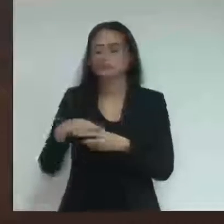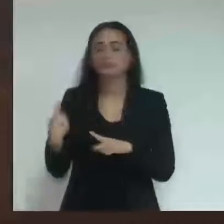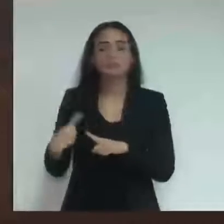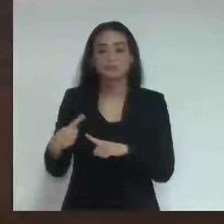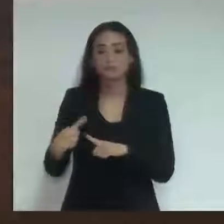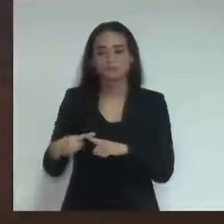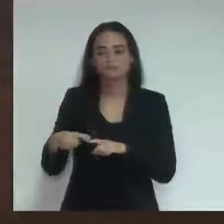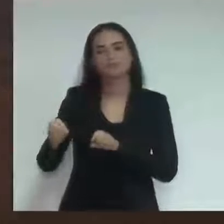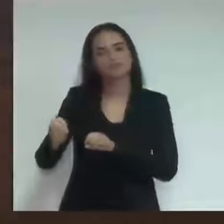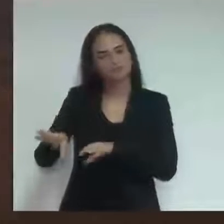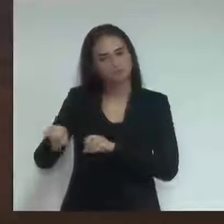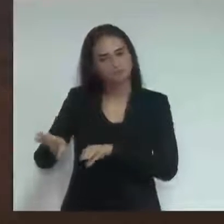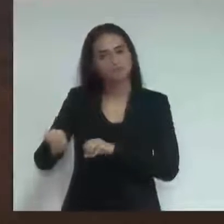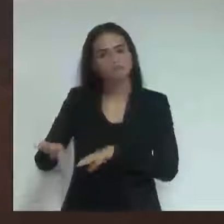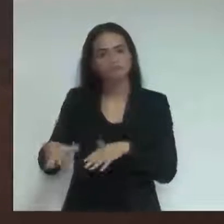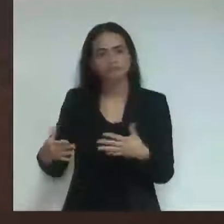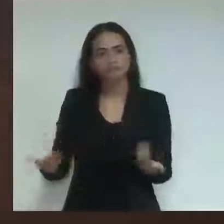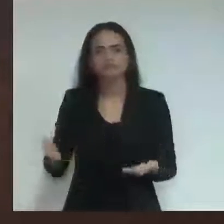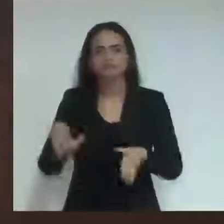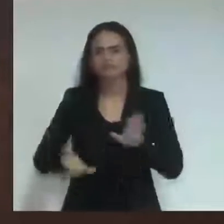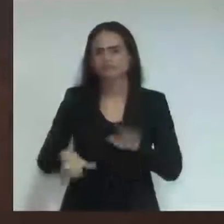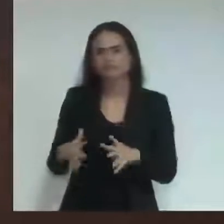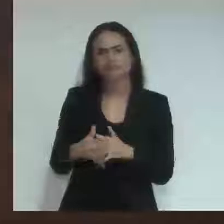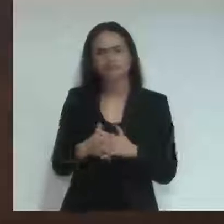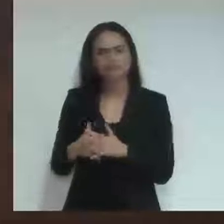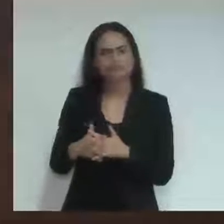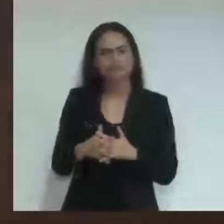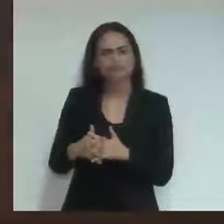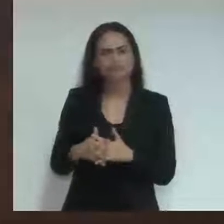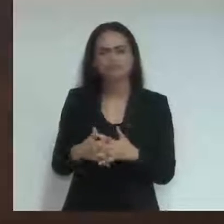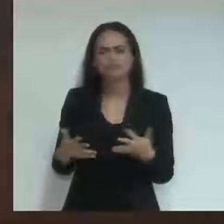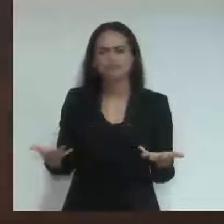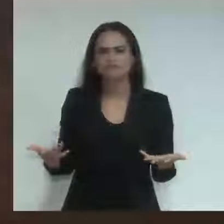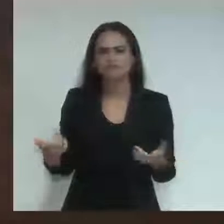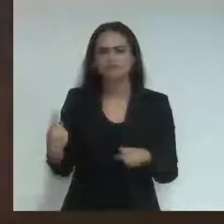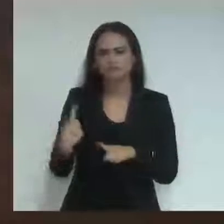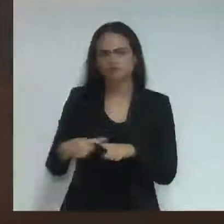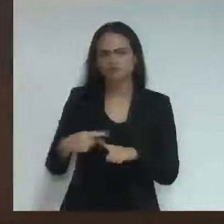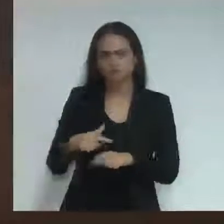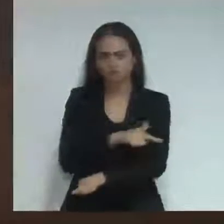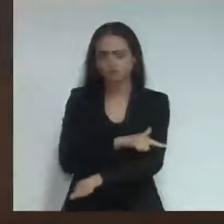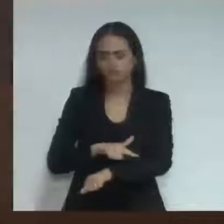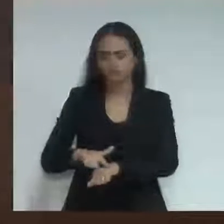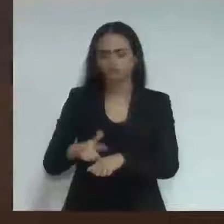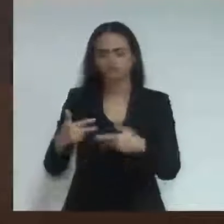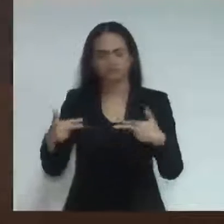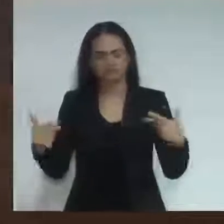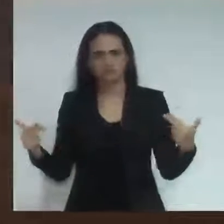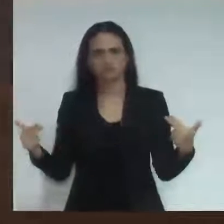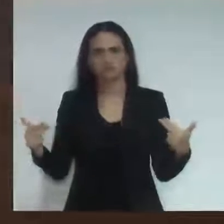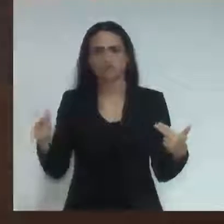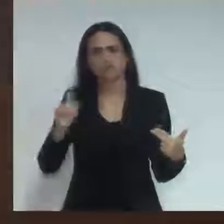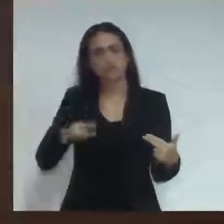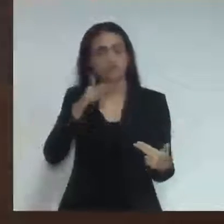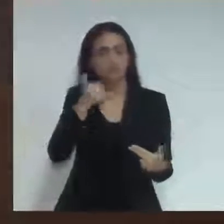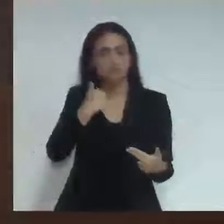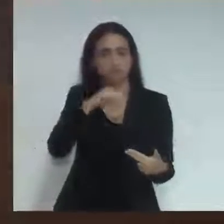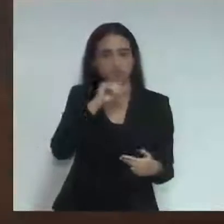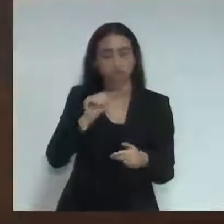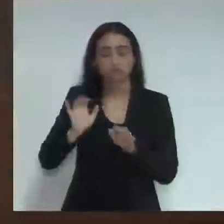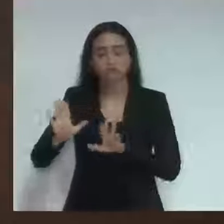ensinar. E muitas vezes existe uma confusão, porque na verdade a educação, quem tem que dar são os pais em casa. Lá é para